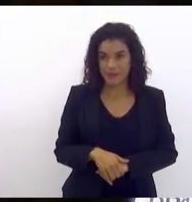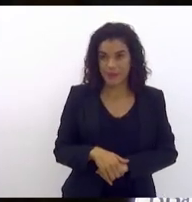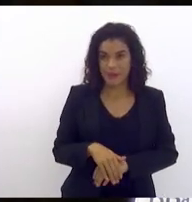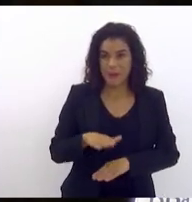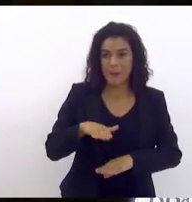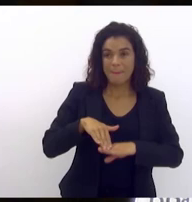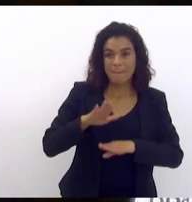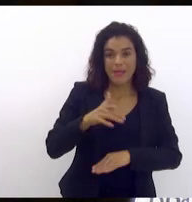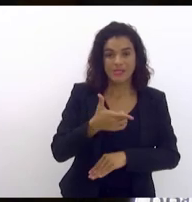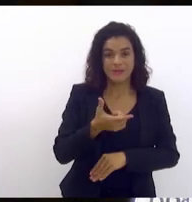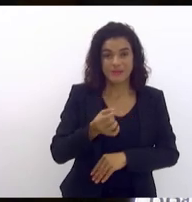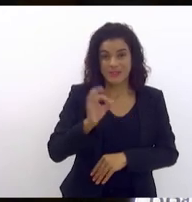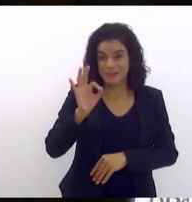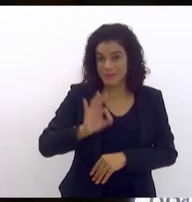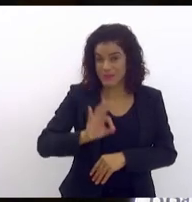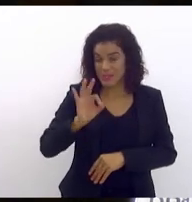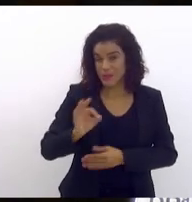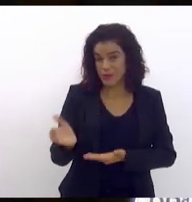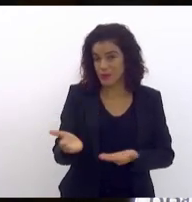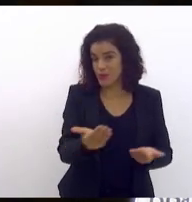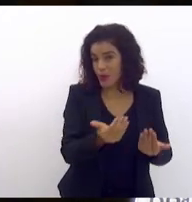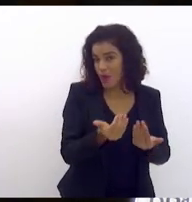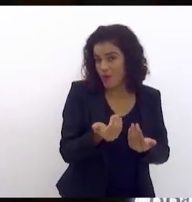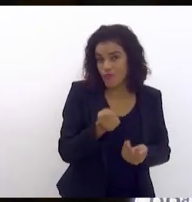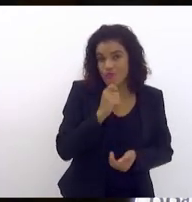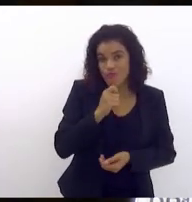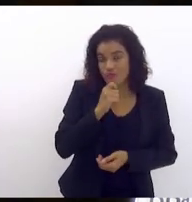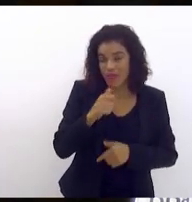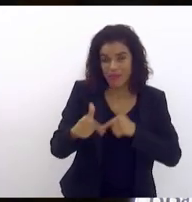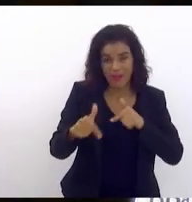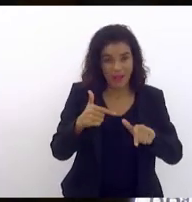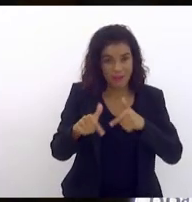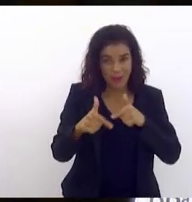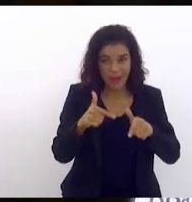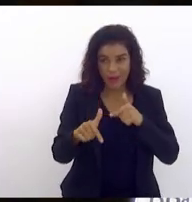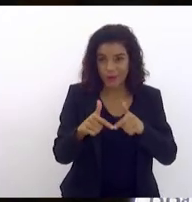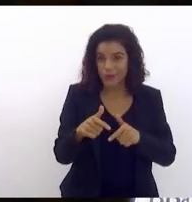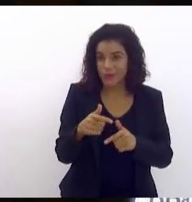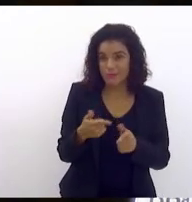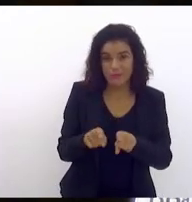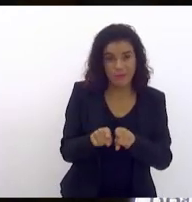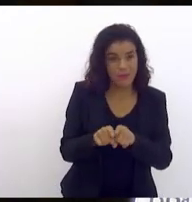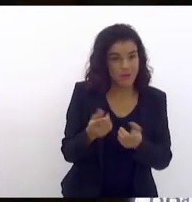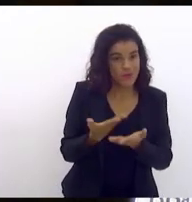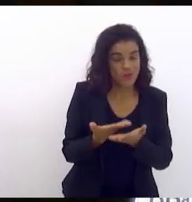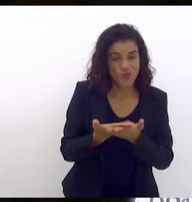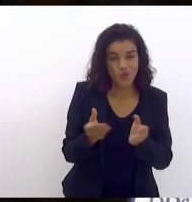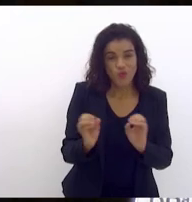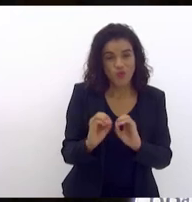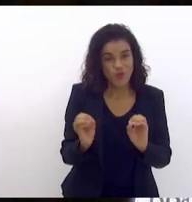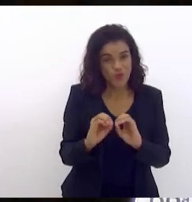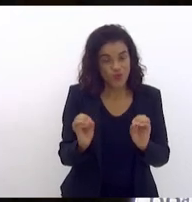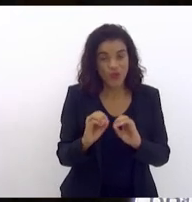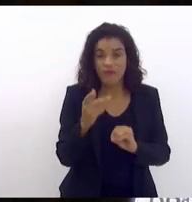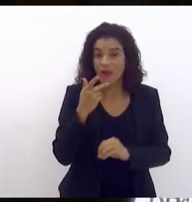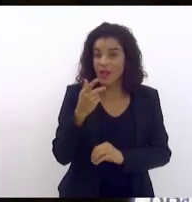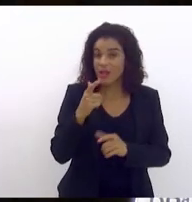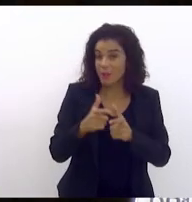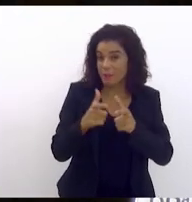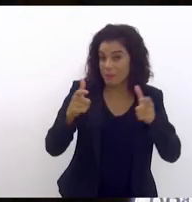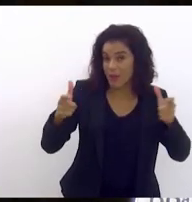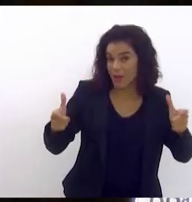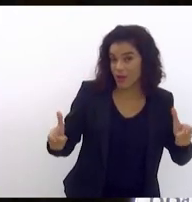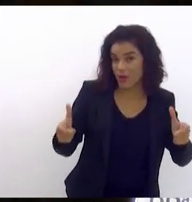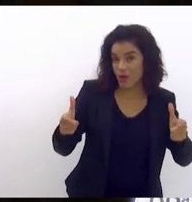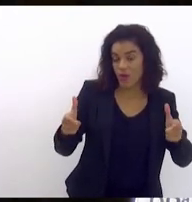20% dos nossos jovens não trabalham e nem estudam que é o pior cenário possível estamos falando da maior Juventude da história do nosso